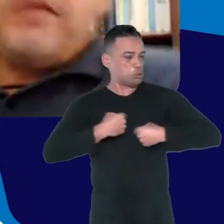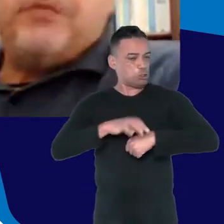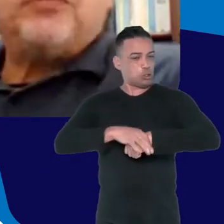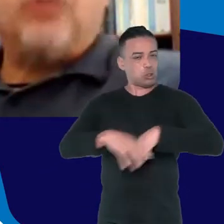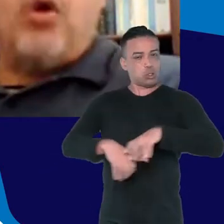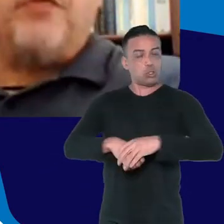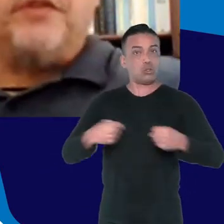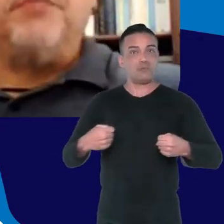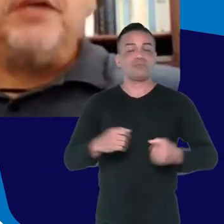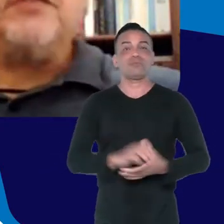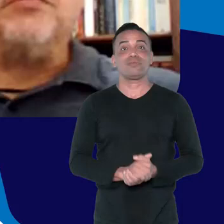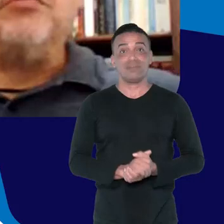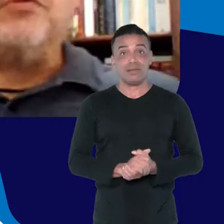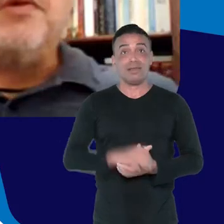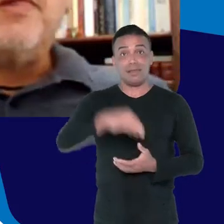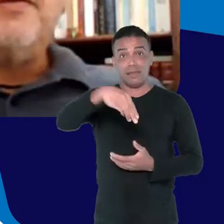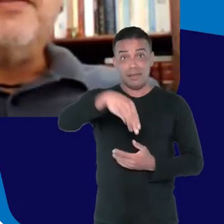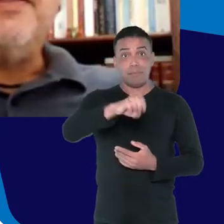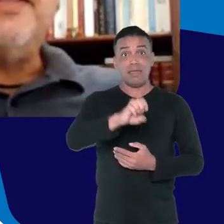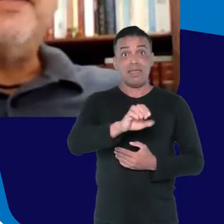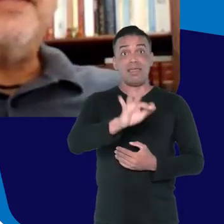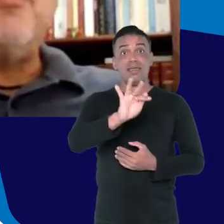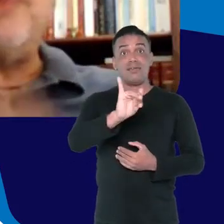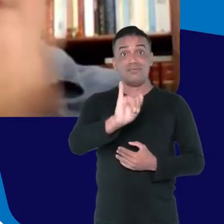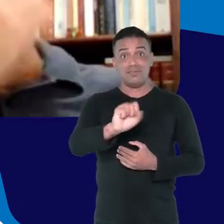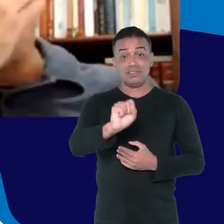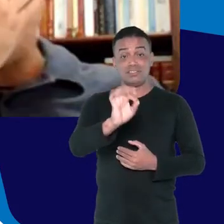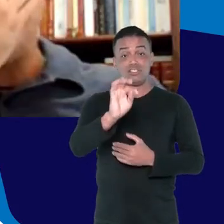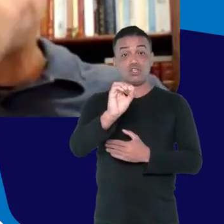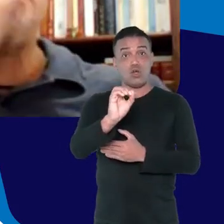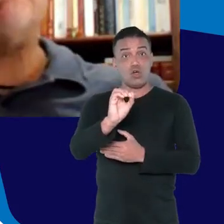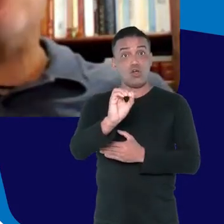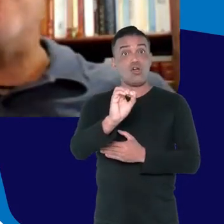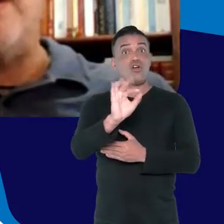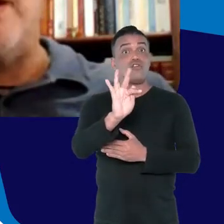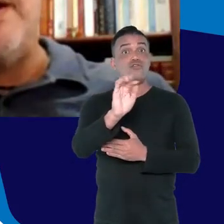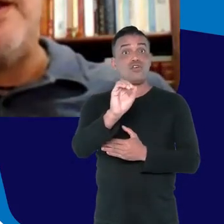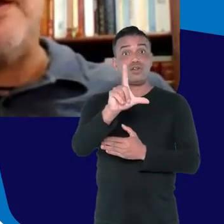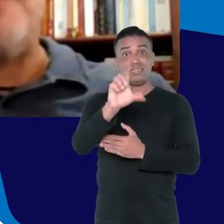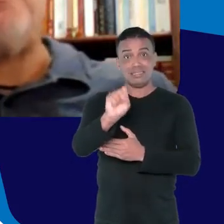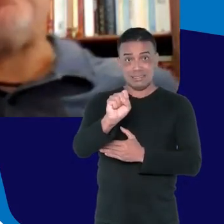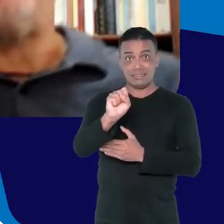e Mefistófeles mesmo, ele é uma